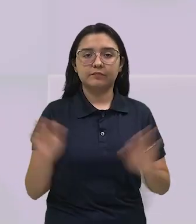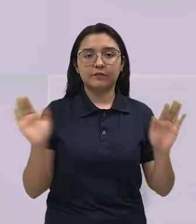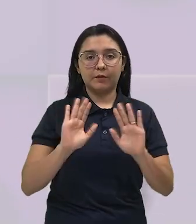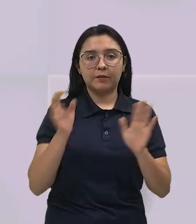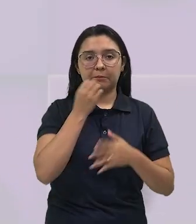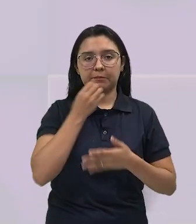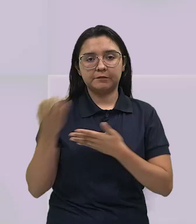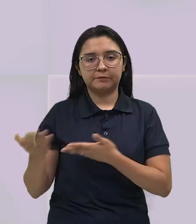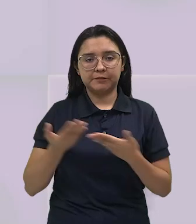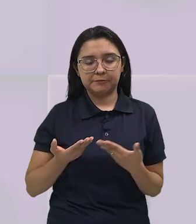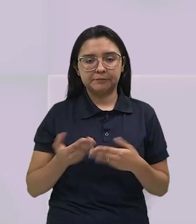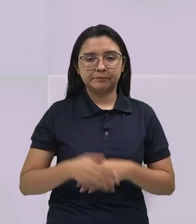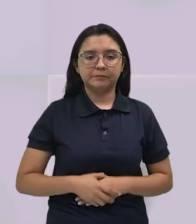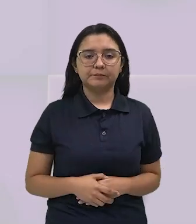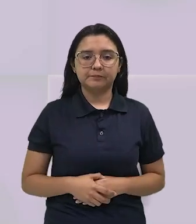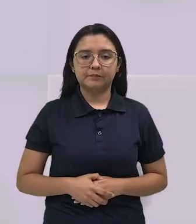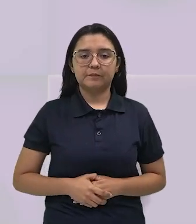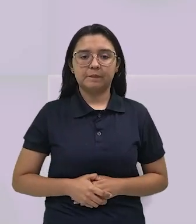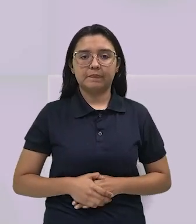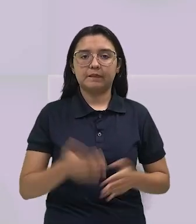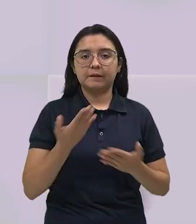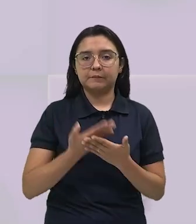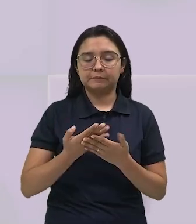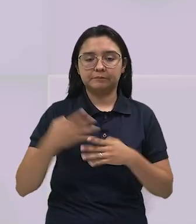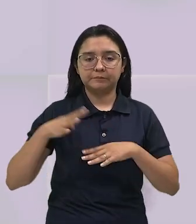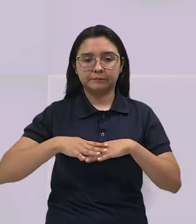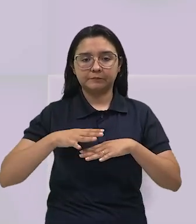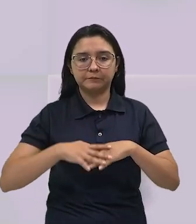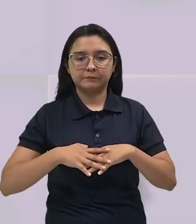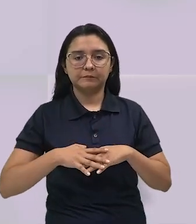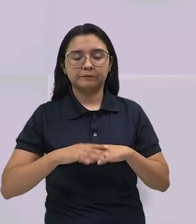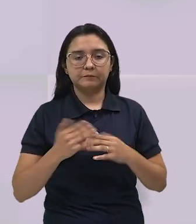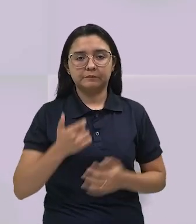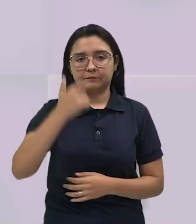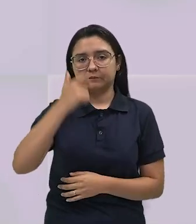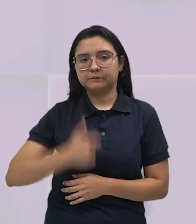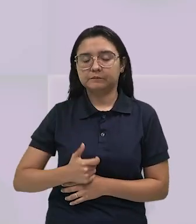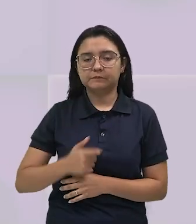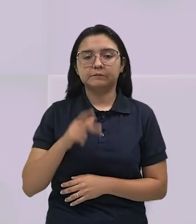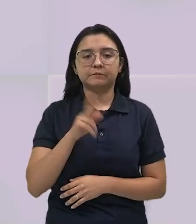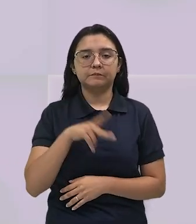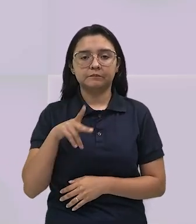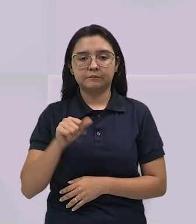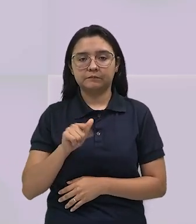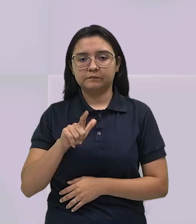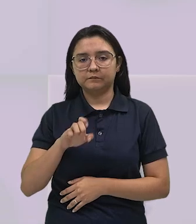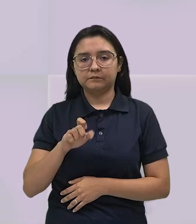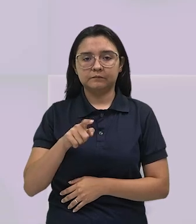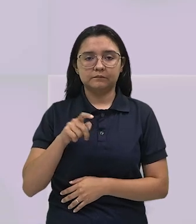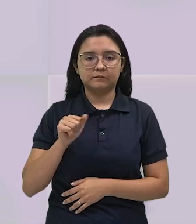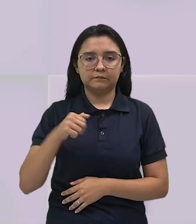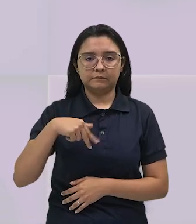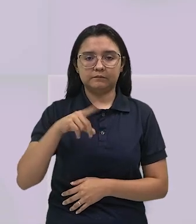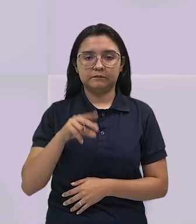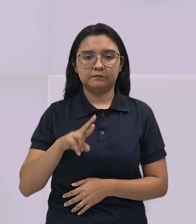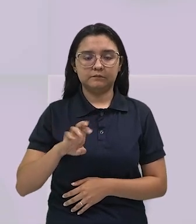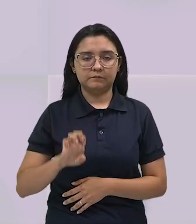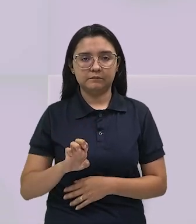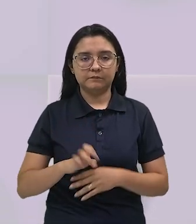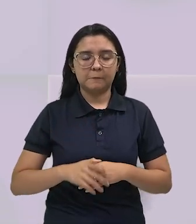Seja bem-vinda, seja bem-vindo a mais uma aula de matemática aqui comigo. Sou o professor Alexandre